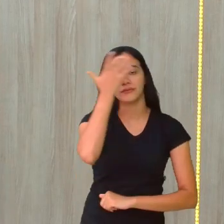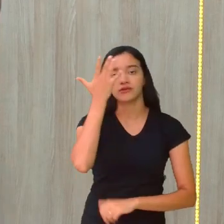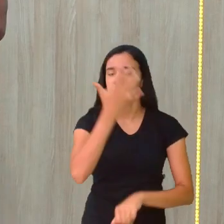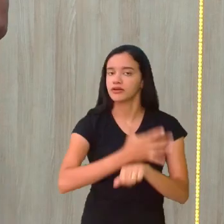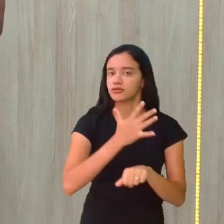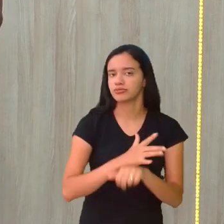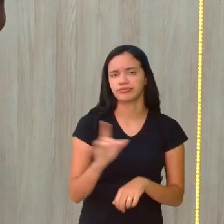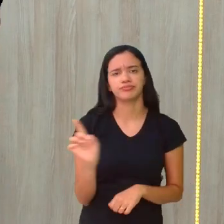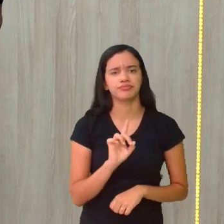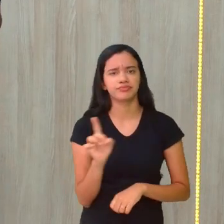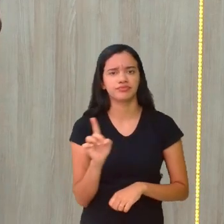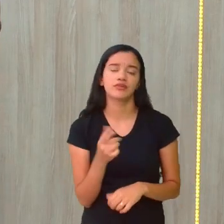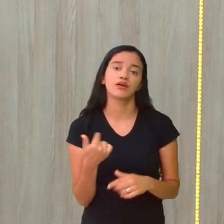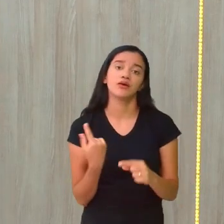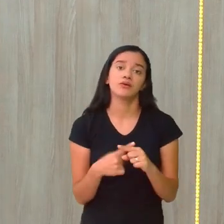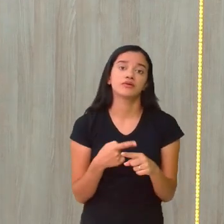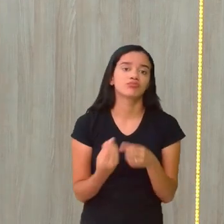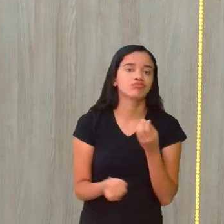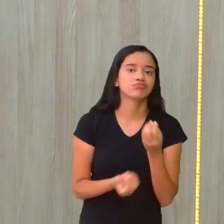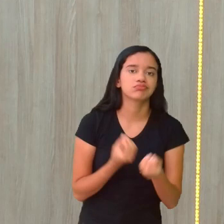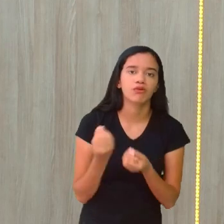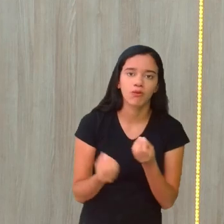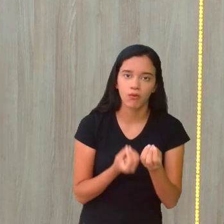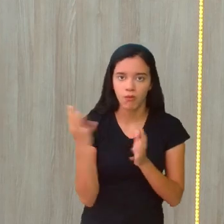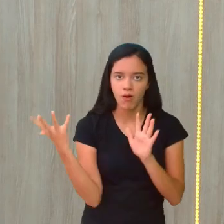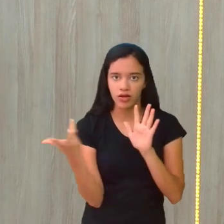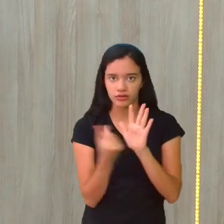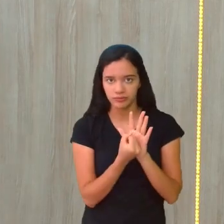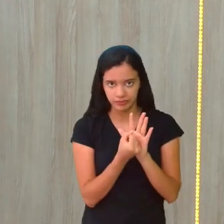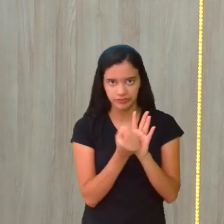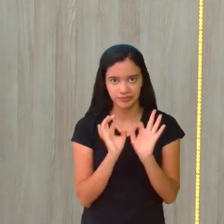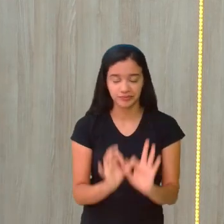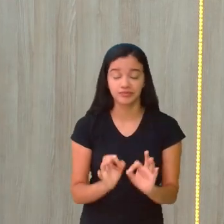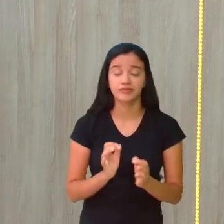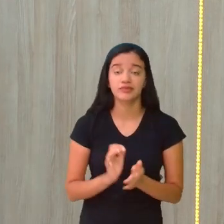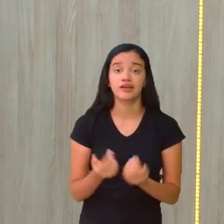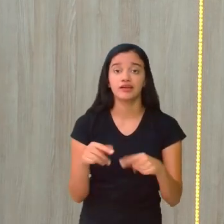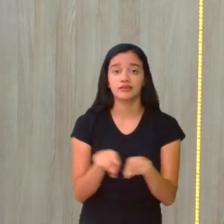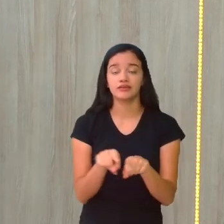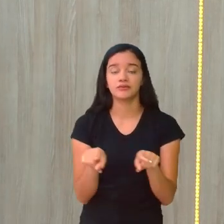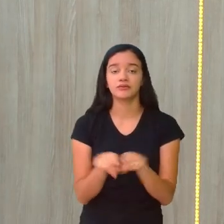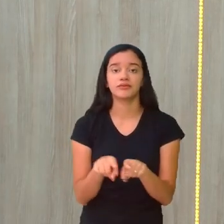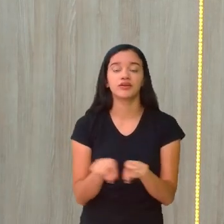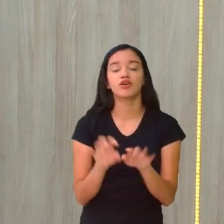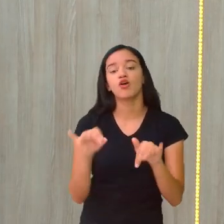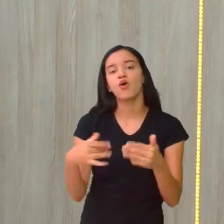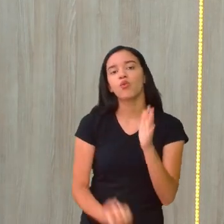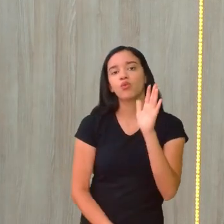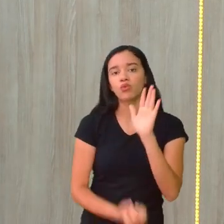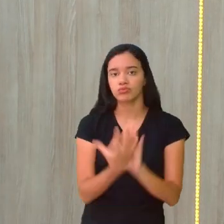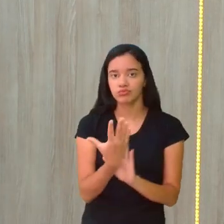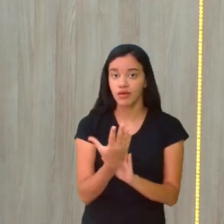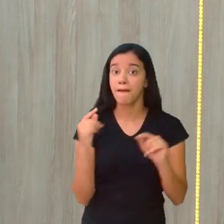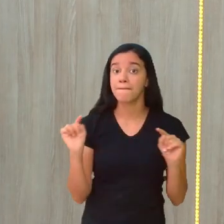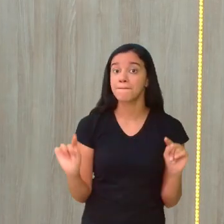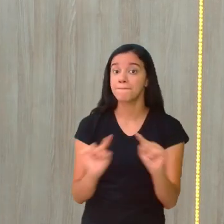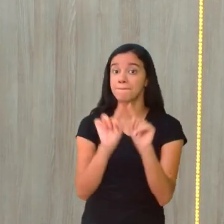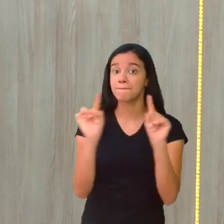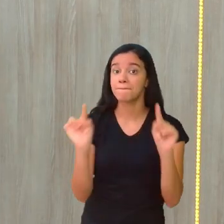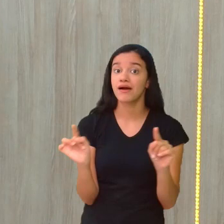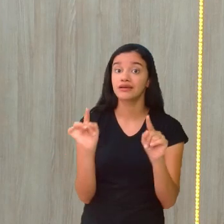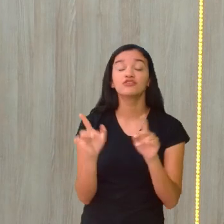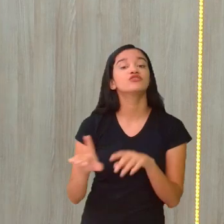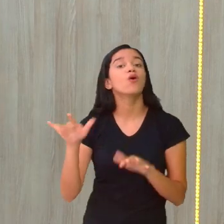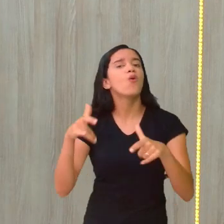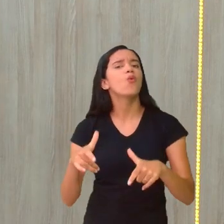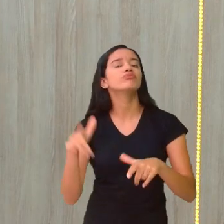praticou. Até porque naquele tempo não tinha como se registrar muita coisa, né? Não se sabe muito bem quando surgiu, mas foi nos